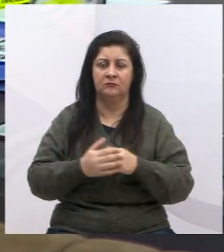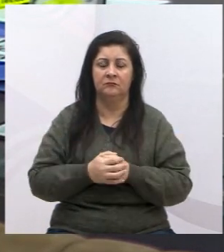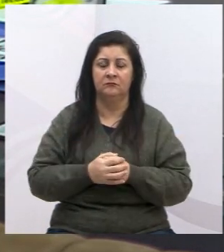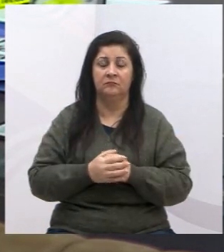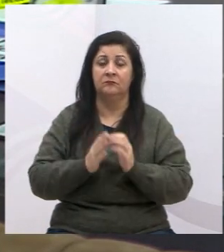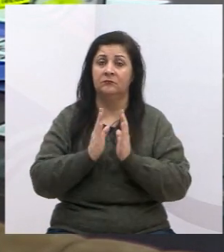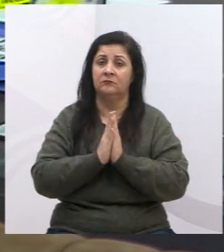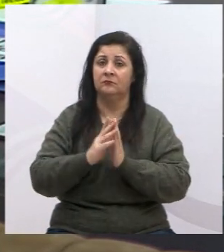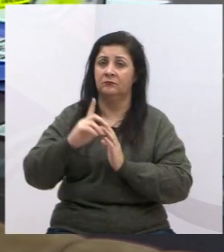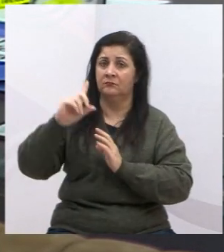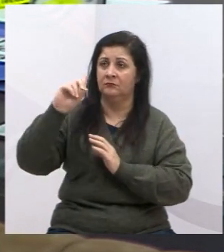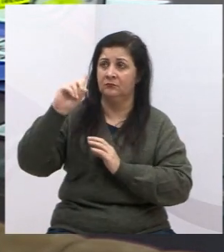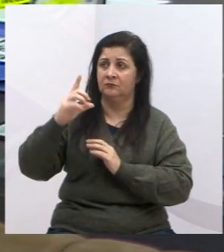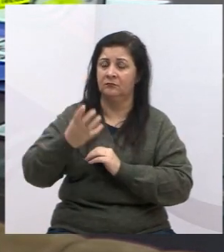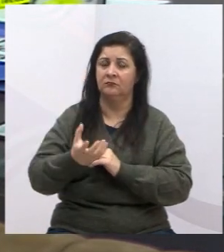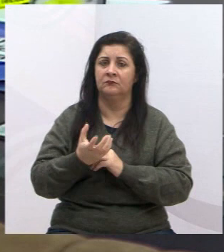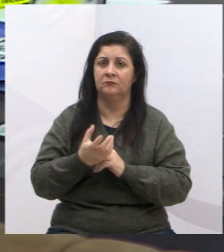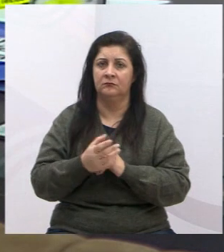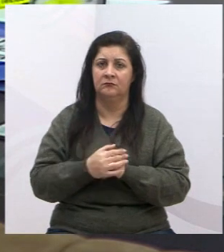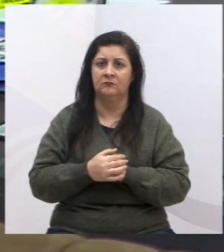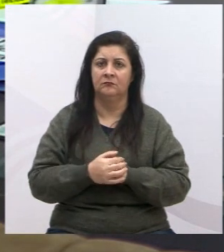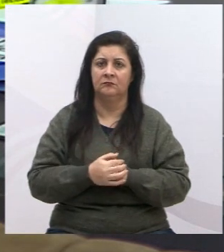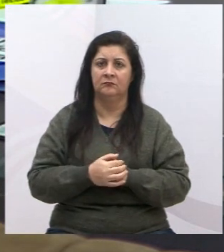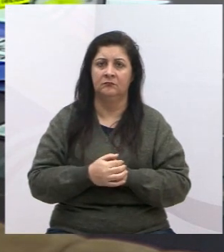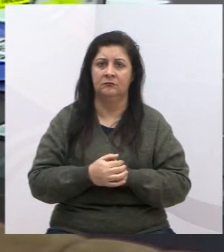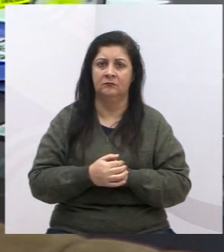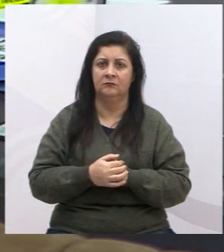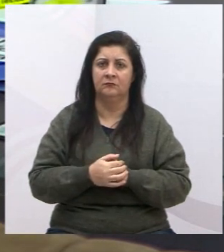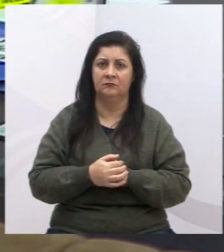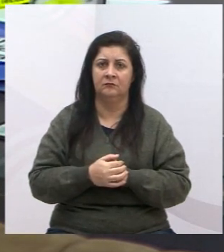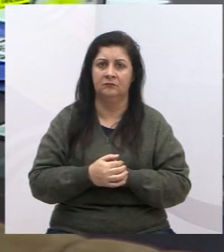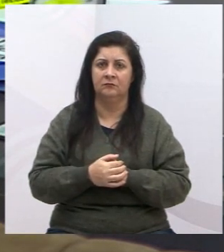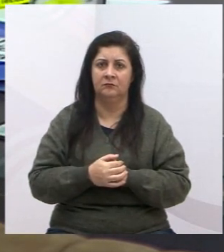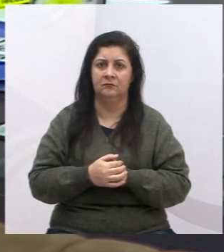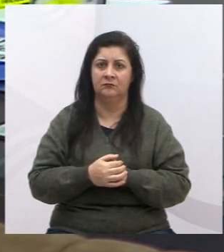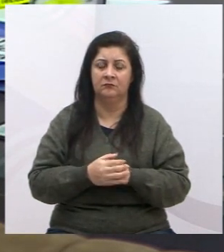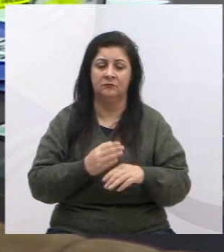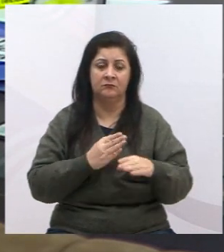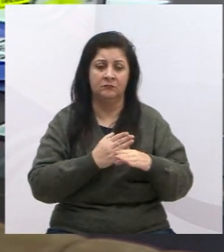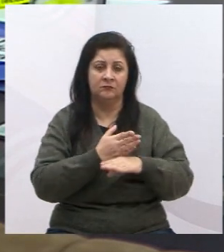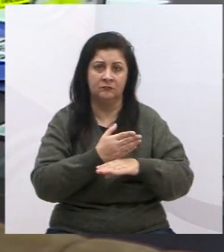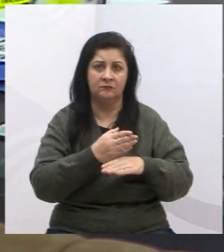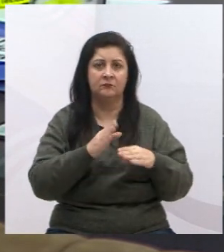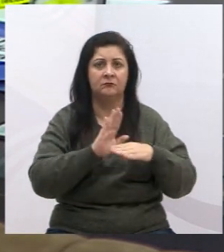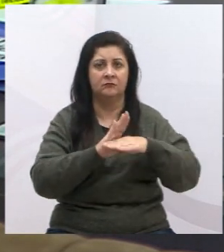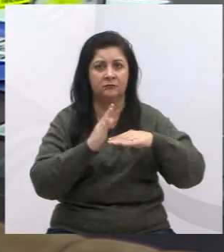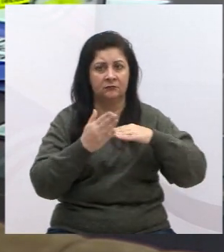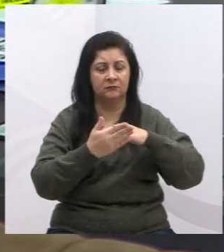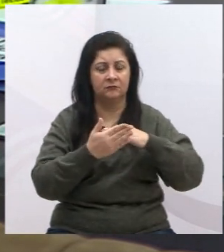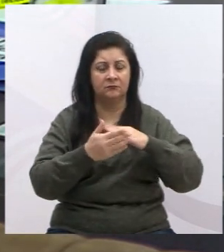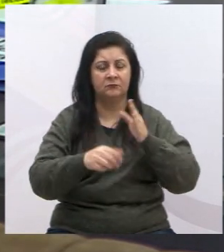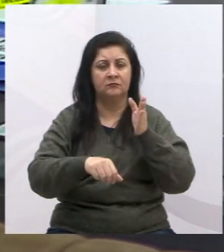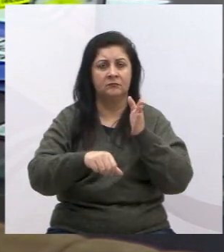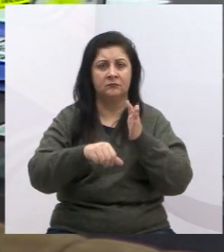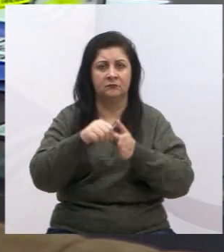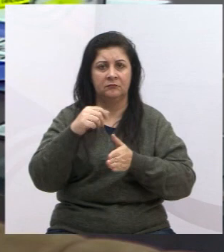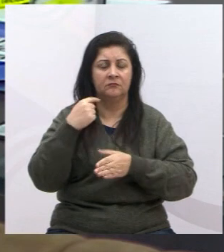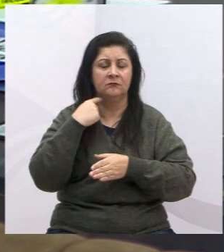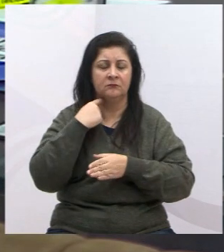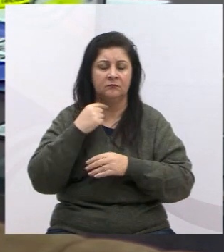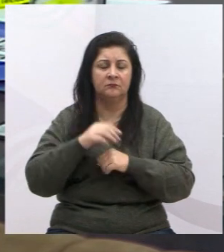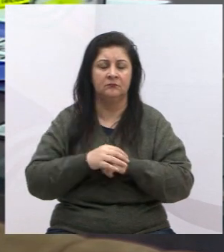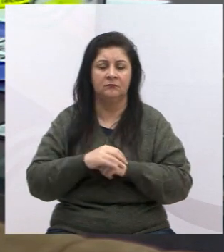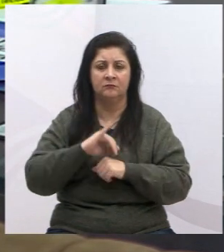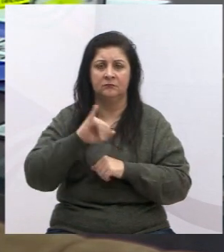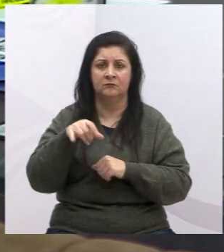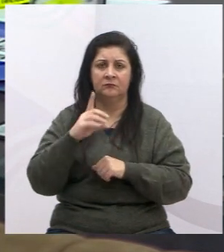quiser, vai ser feita essa creche lá no conjunto 1º de maio, para favorecer 1º de maio e Jardim